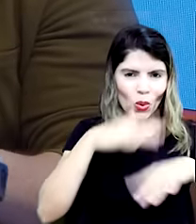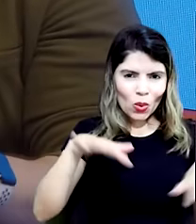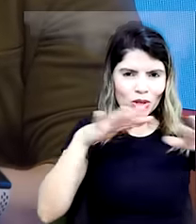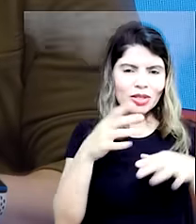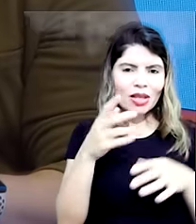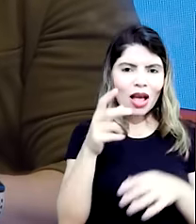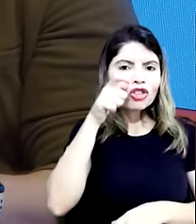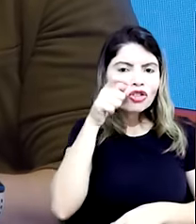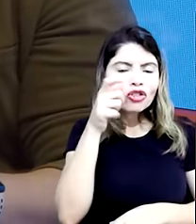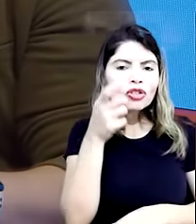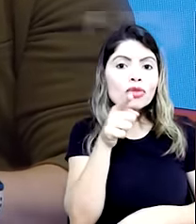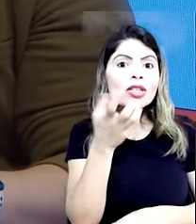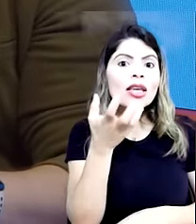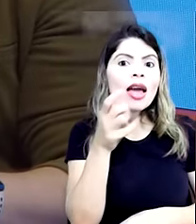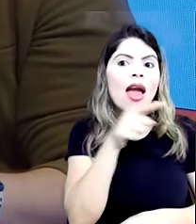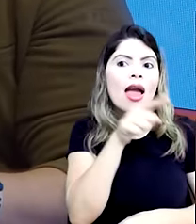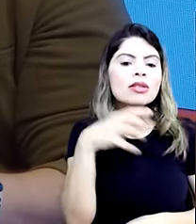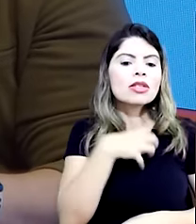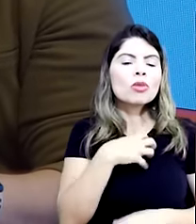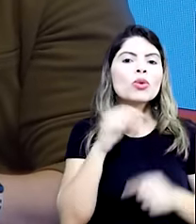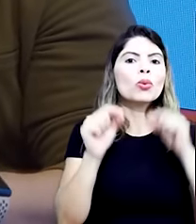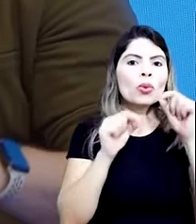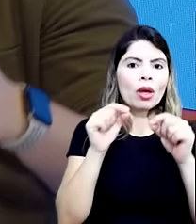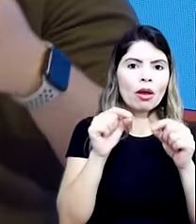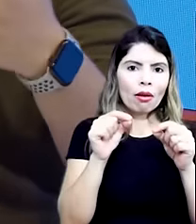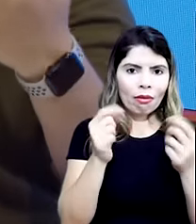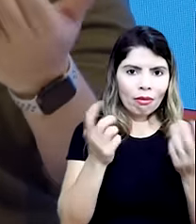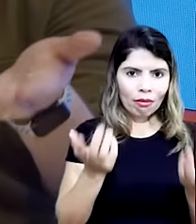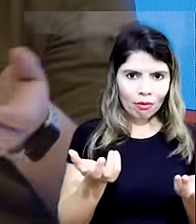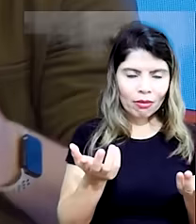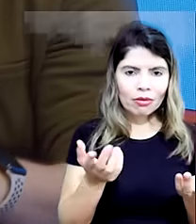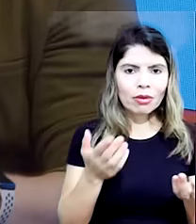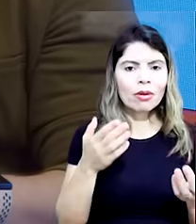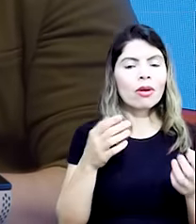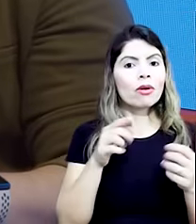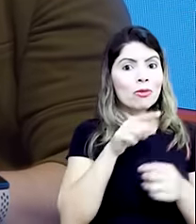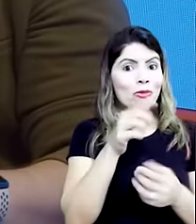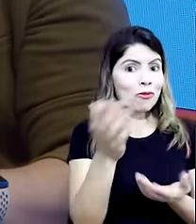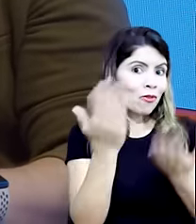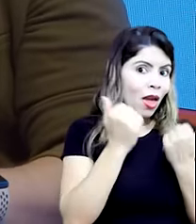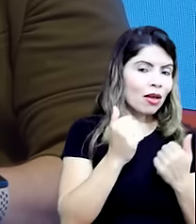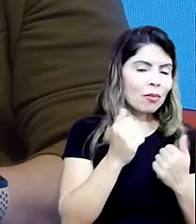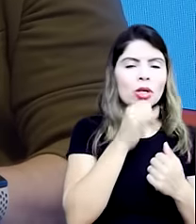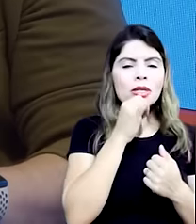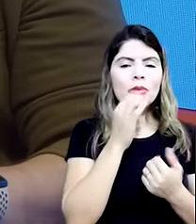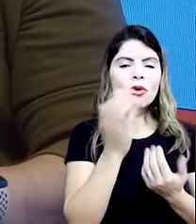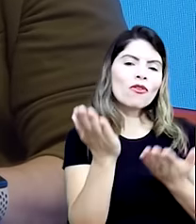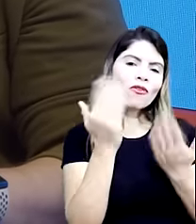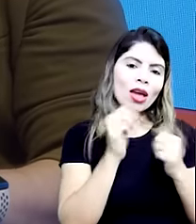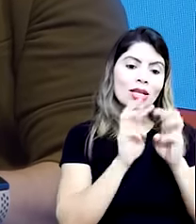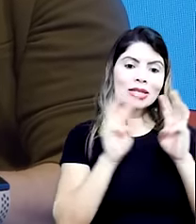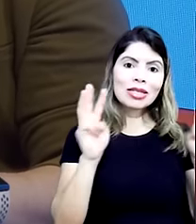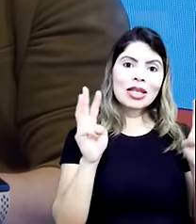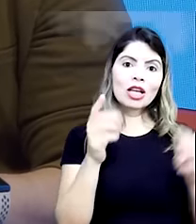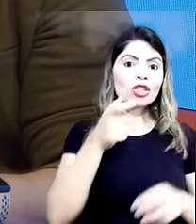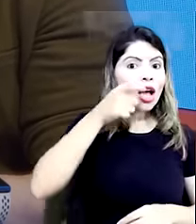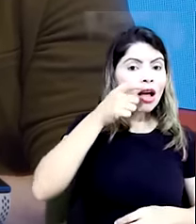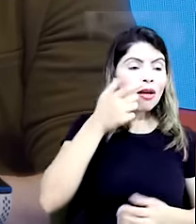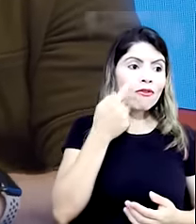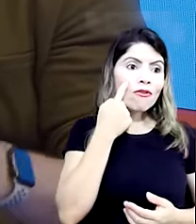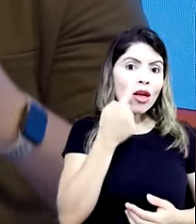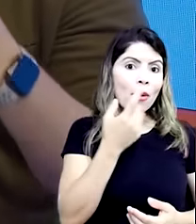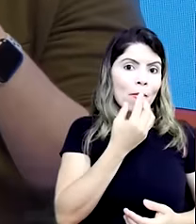do vídeo E aí depois vou dizer olha então entre no nosso site para conhecer outros produtos ou então vem até a loja para você conhecer